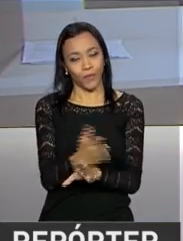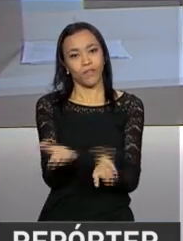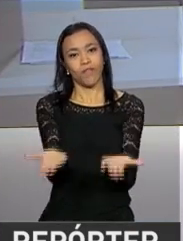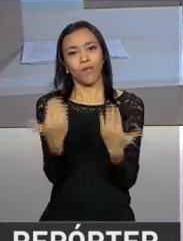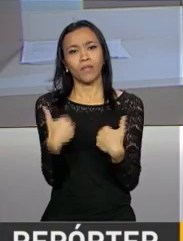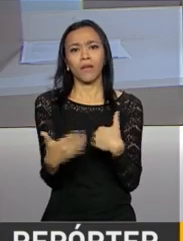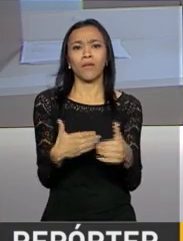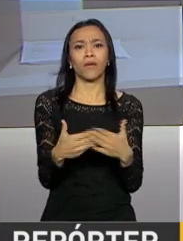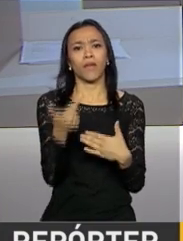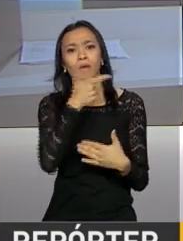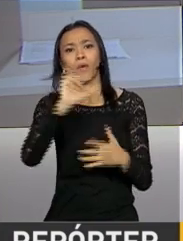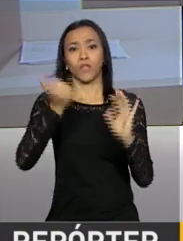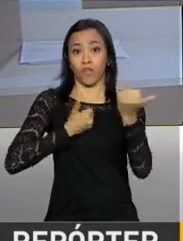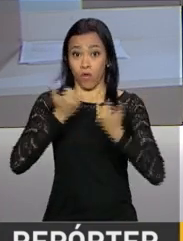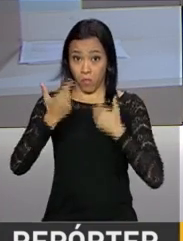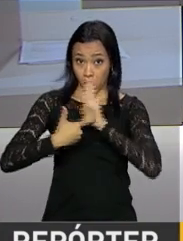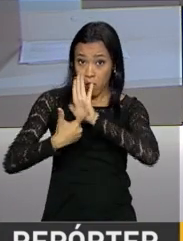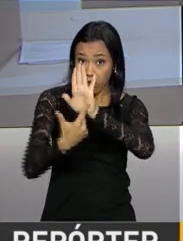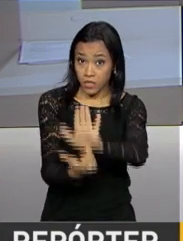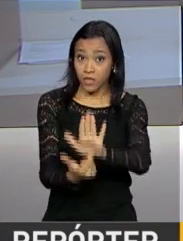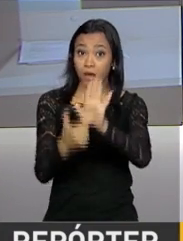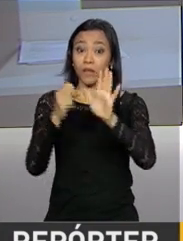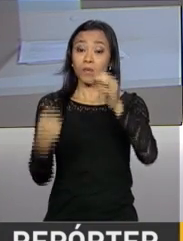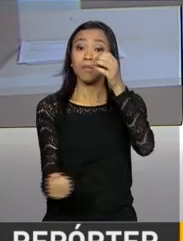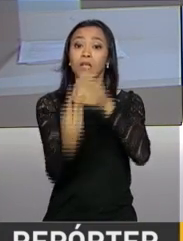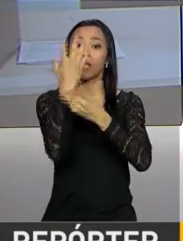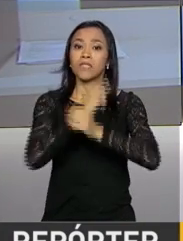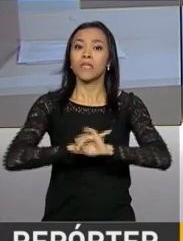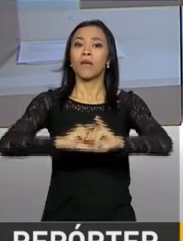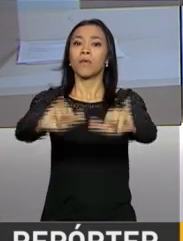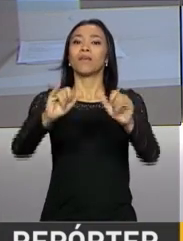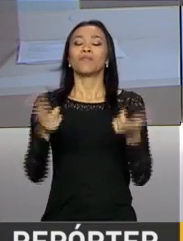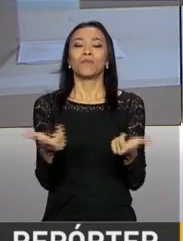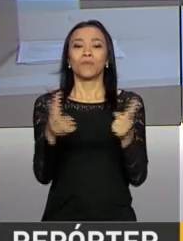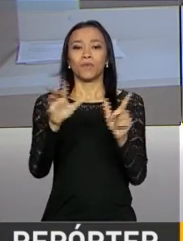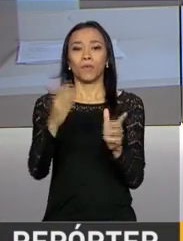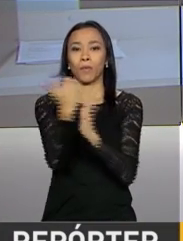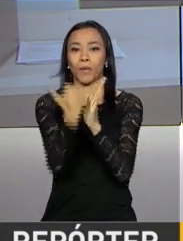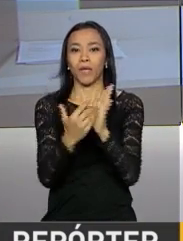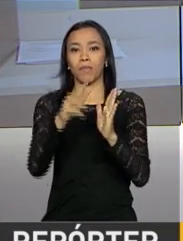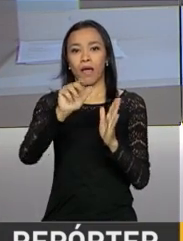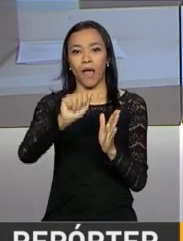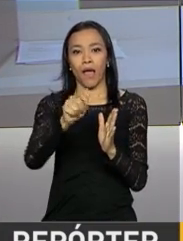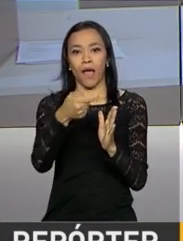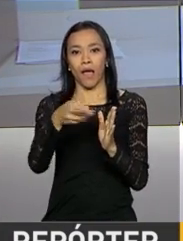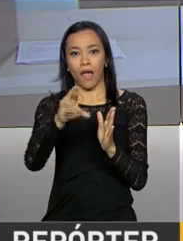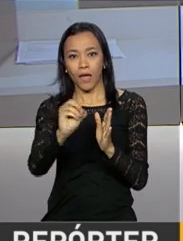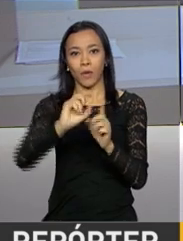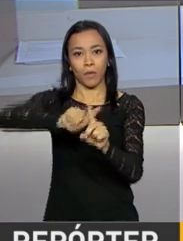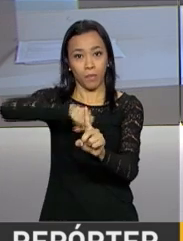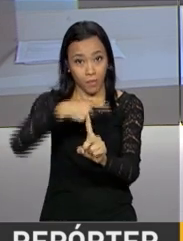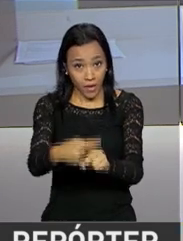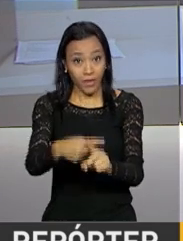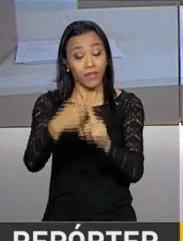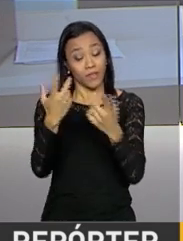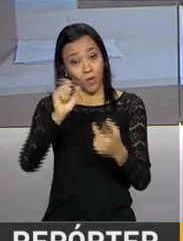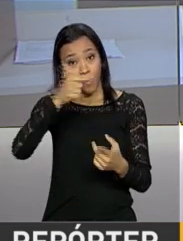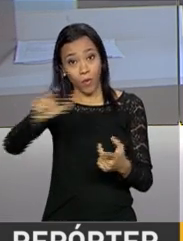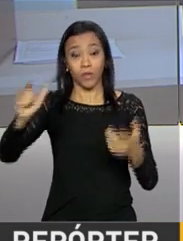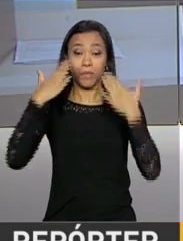qualquer momento com a transmissão ao vivo do Palácio Planalto, do lançamento do Plano Agro Mais, ou na próxima edição do Repórter NBR ao